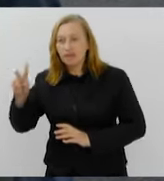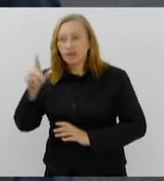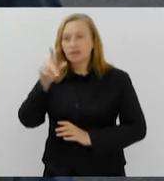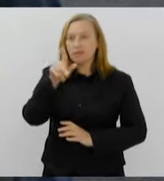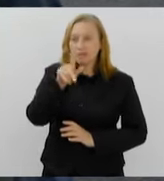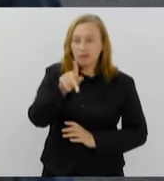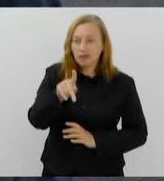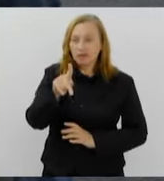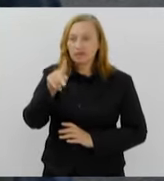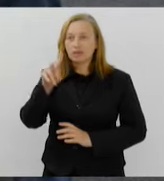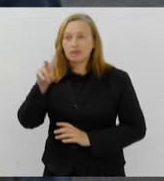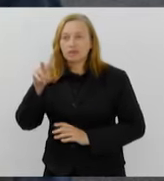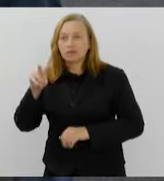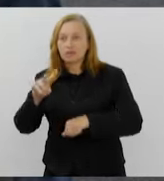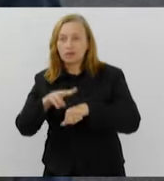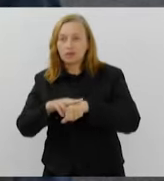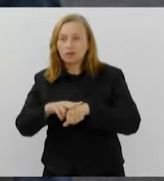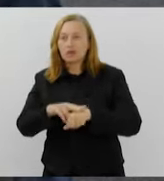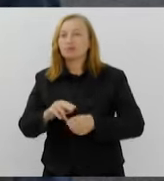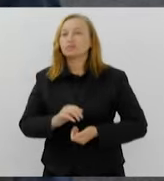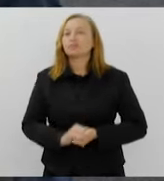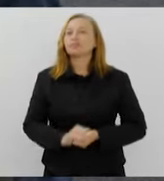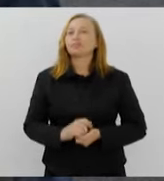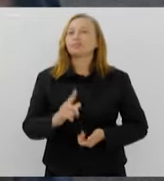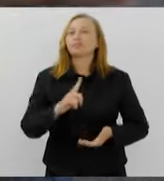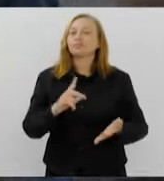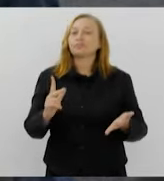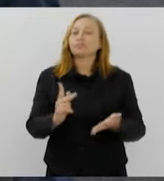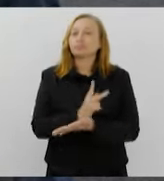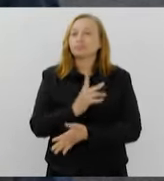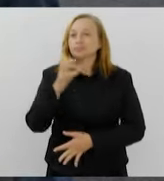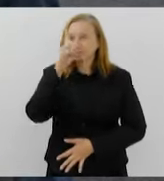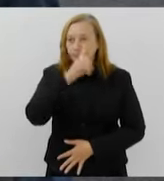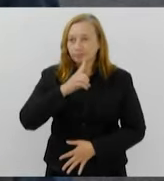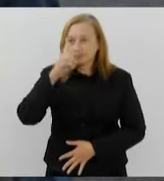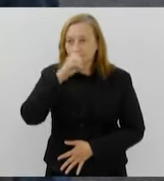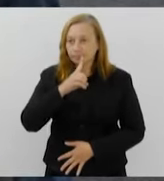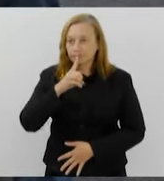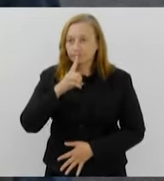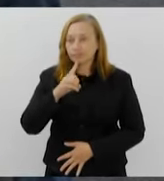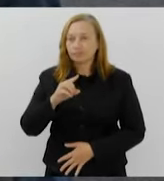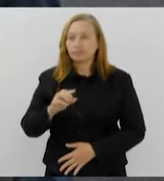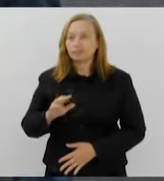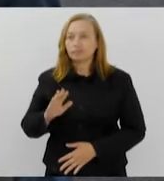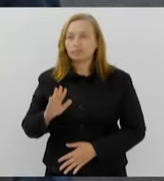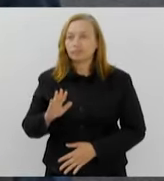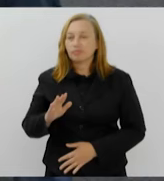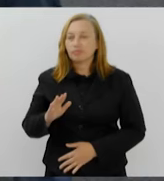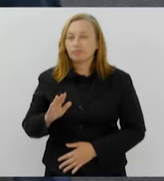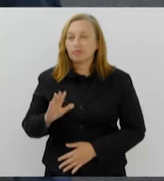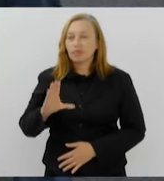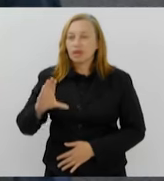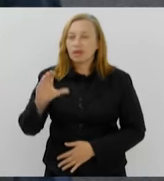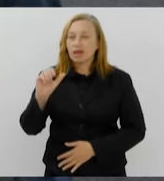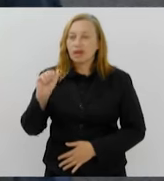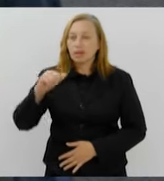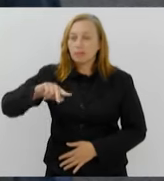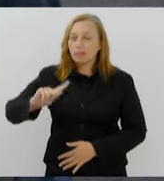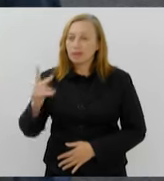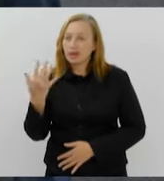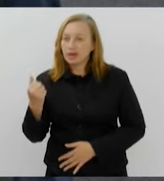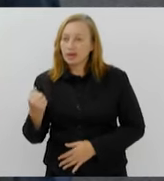Verde algo que teria acontecido no domingo de campanha aqui na cidade do Rio de Janeiro no bairro da